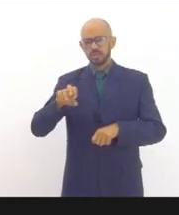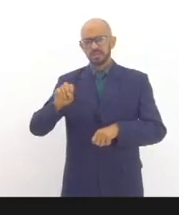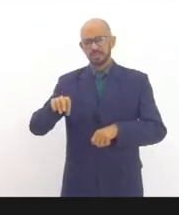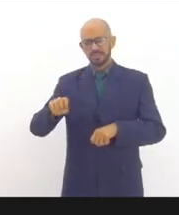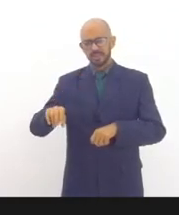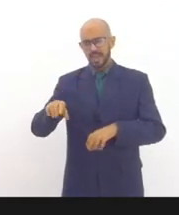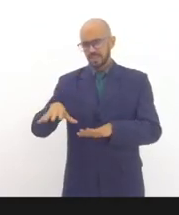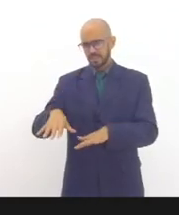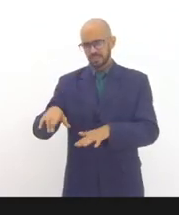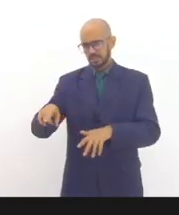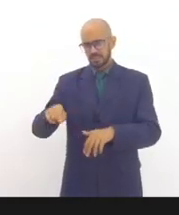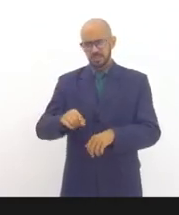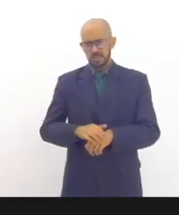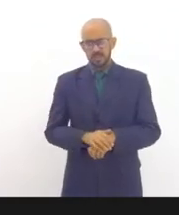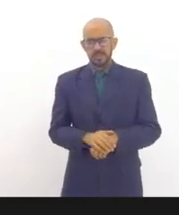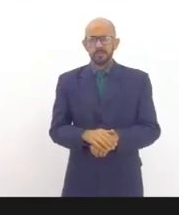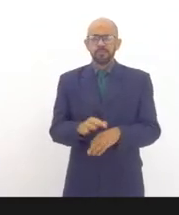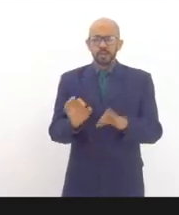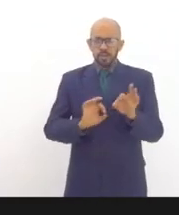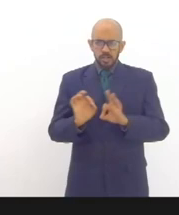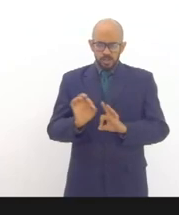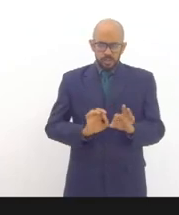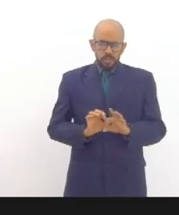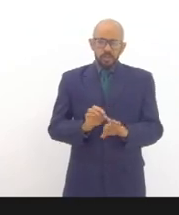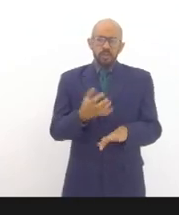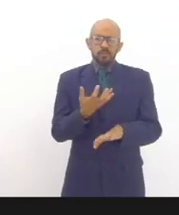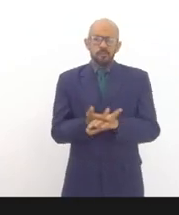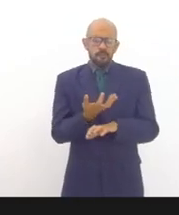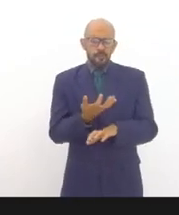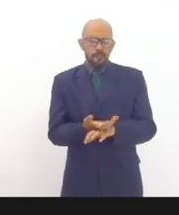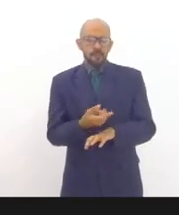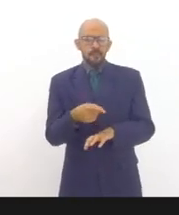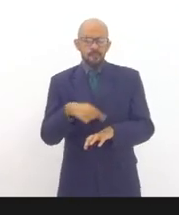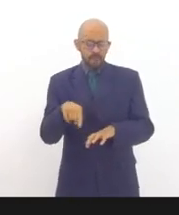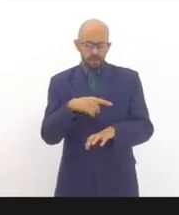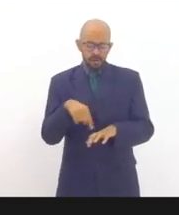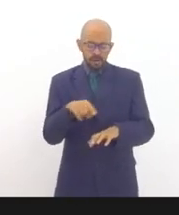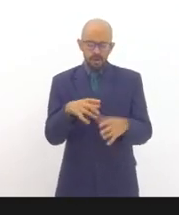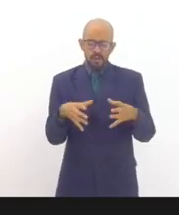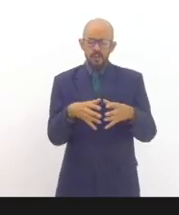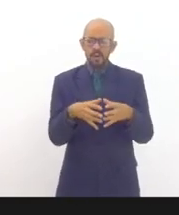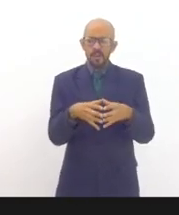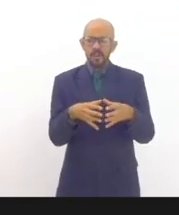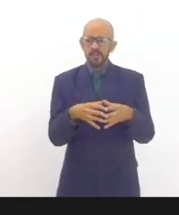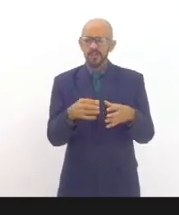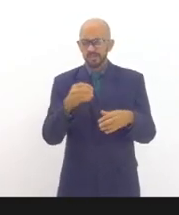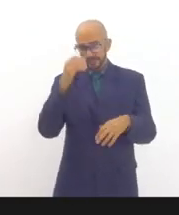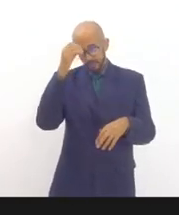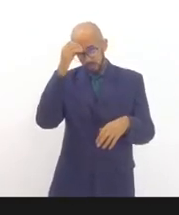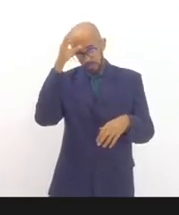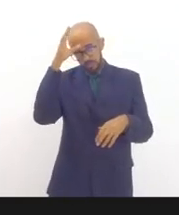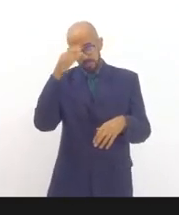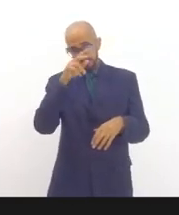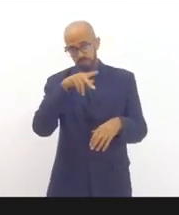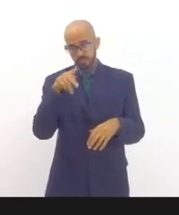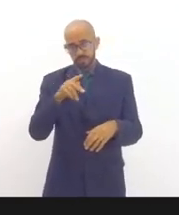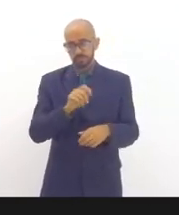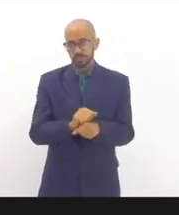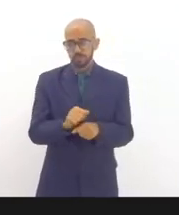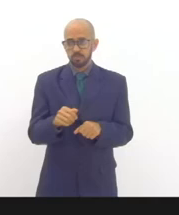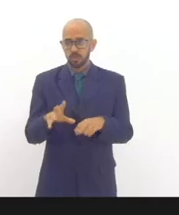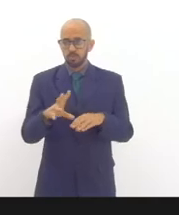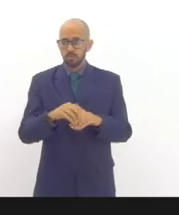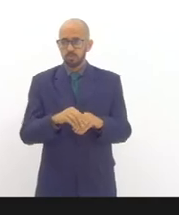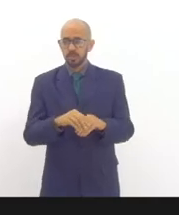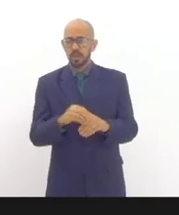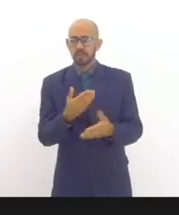já organizadas as eletivas para as áreas do conhecimento e buscar ter essas habilitações aí para agregar aí a